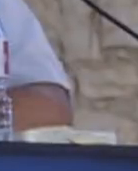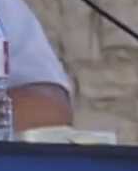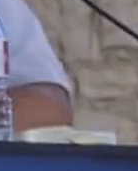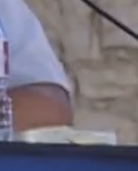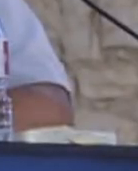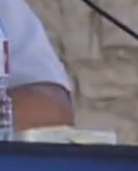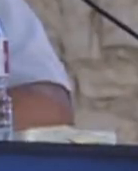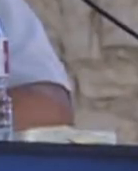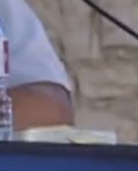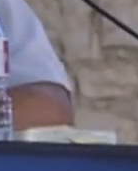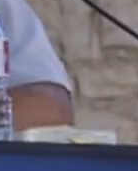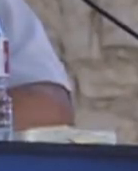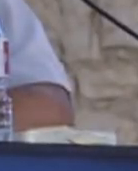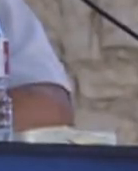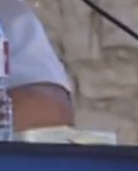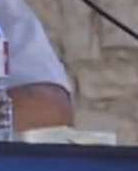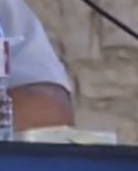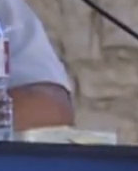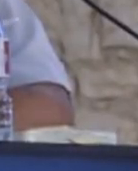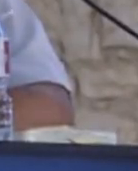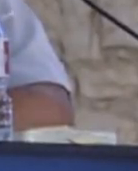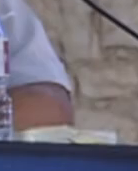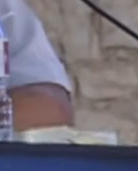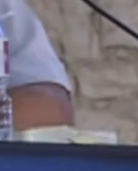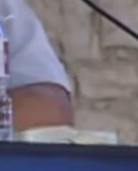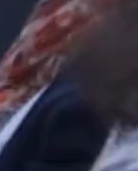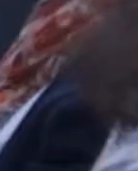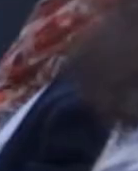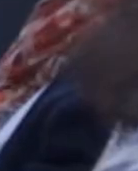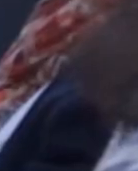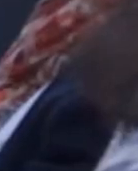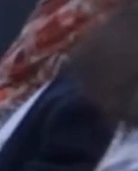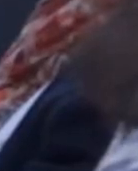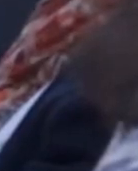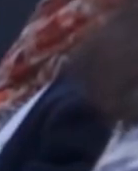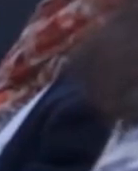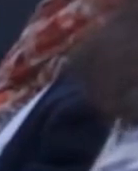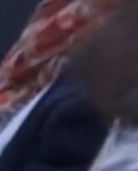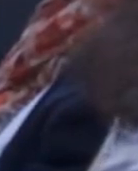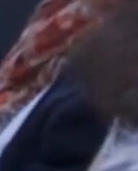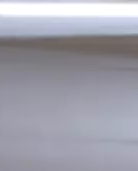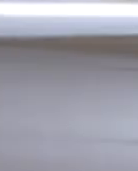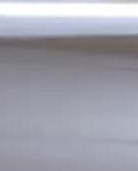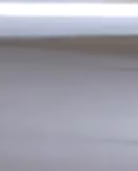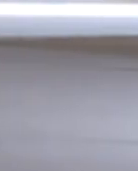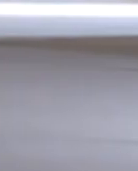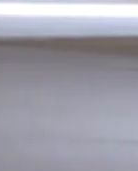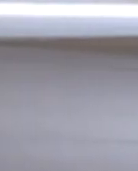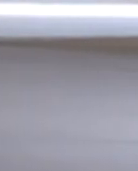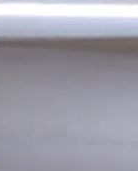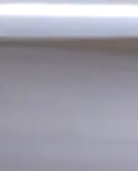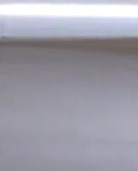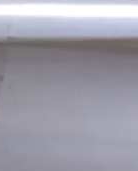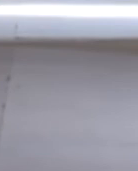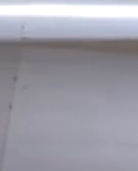Pelino considera que a Igreja ainda é muito piramidal, muito centrada na hierarquia. Sem nostalgia